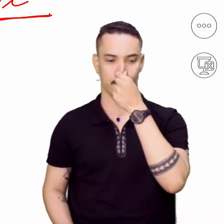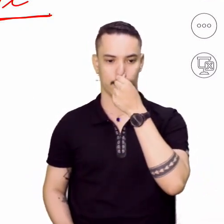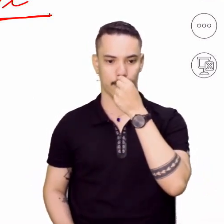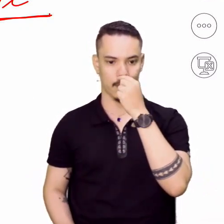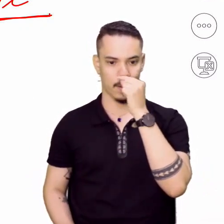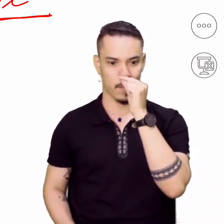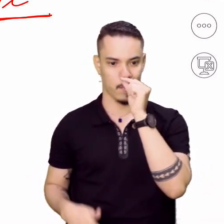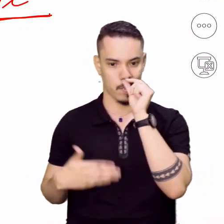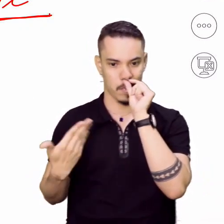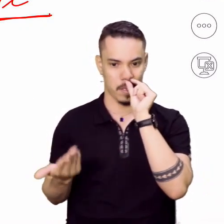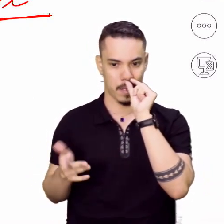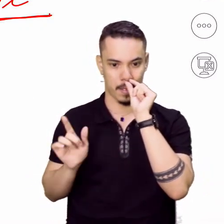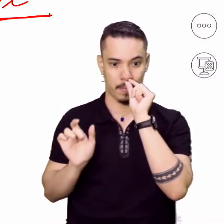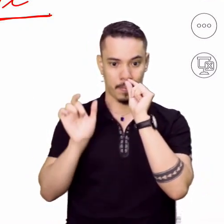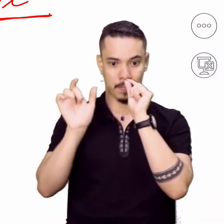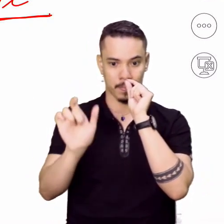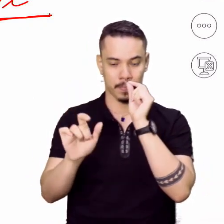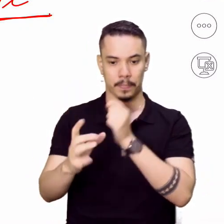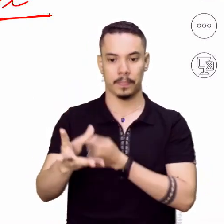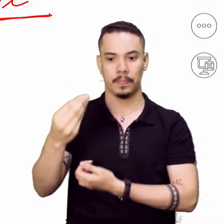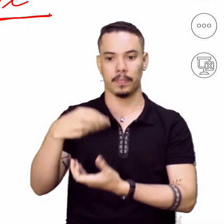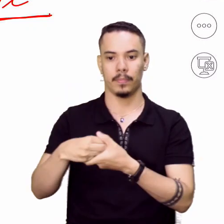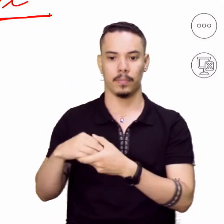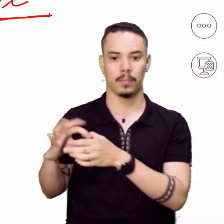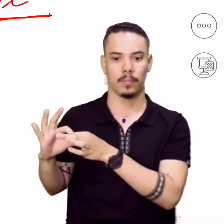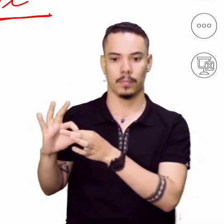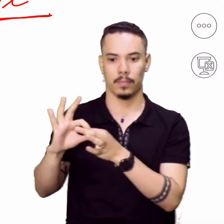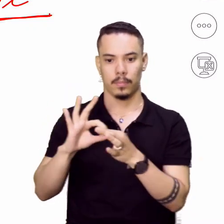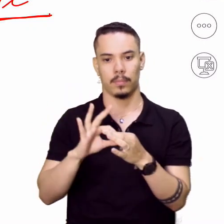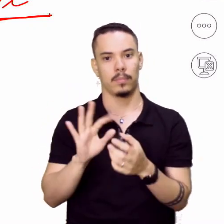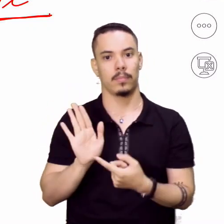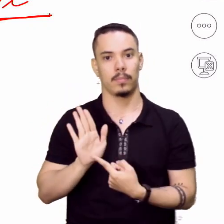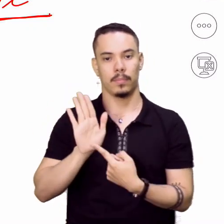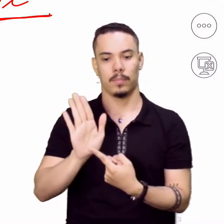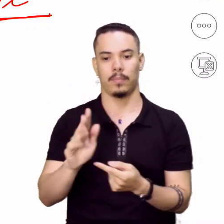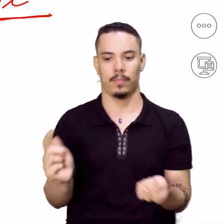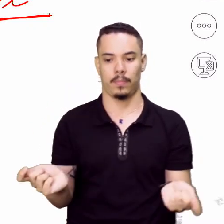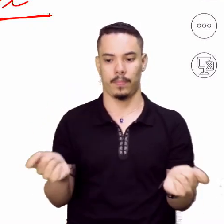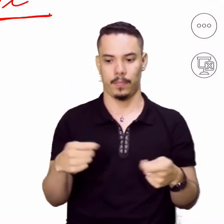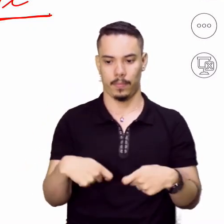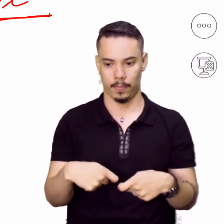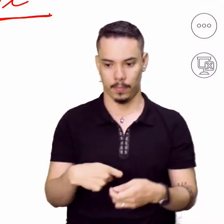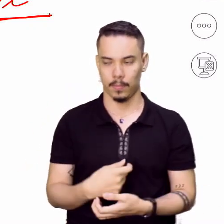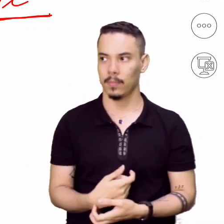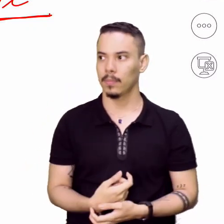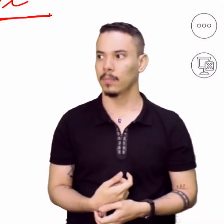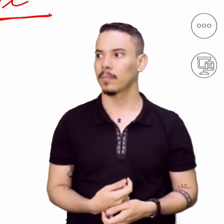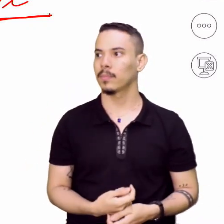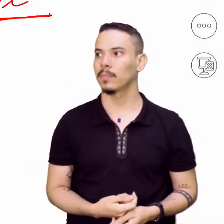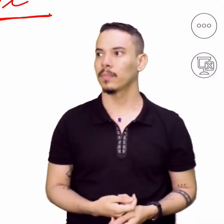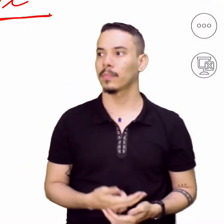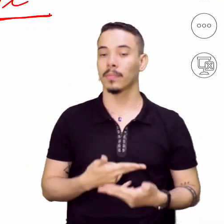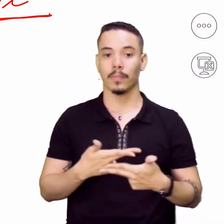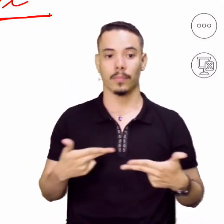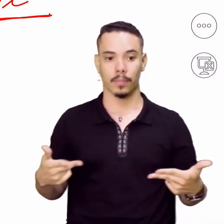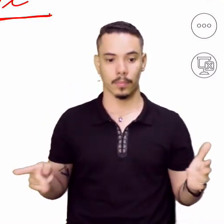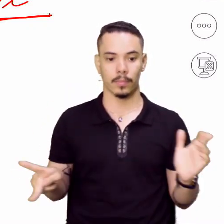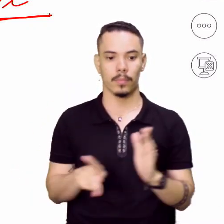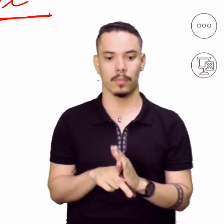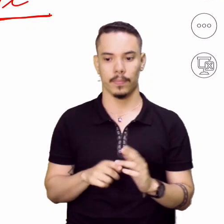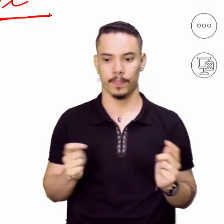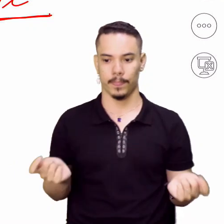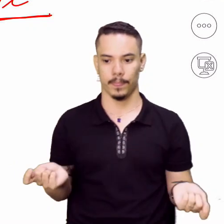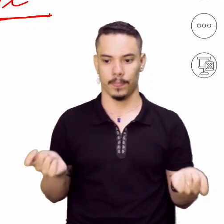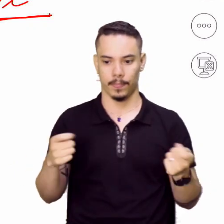ou maybe ou estejam dentro de um contexto que indique uma possibilidade algo que pode ser